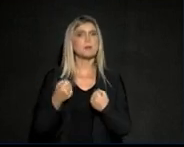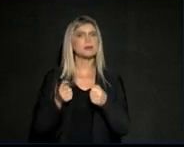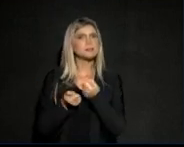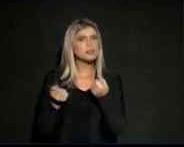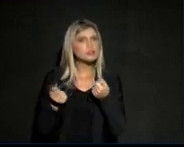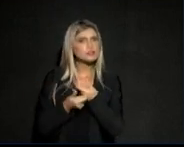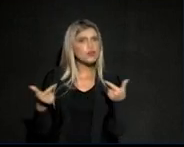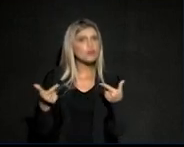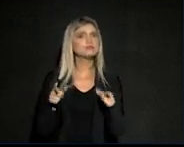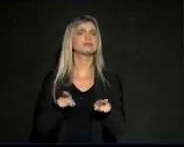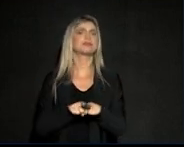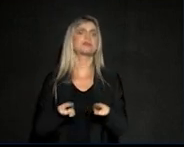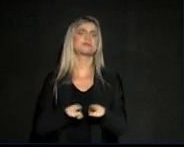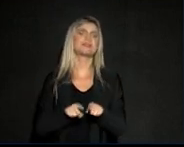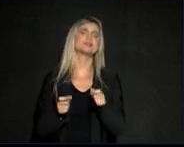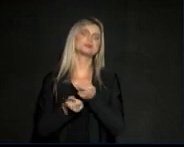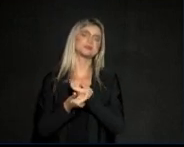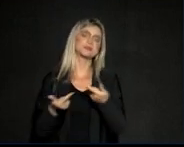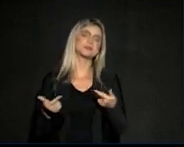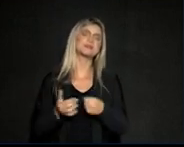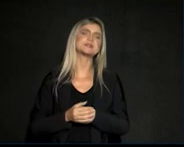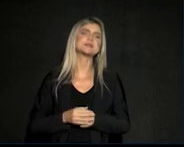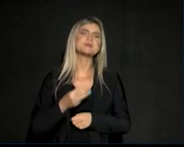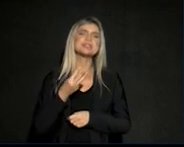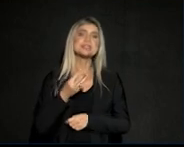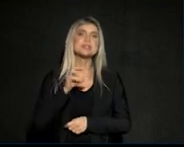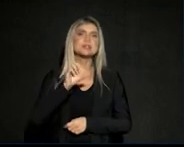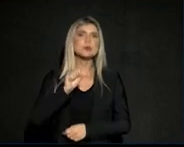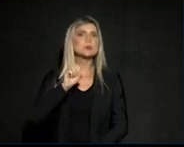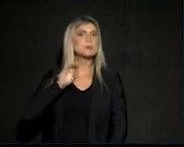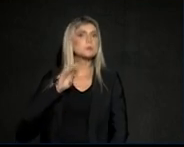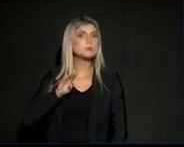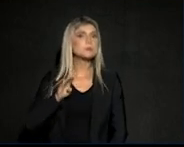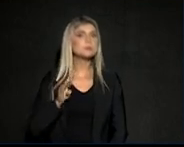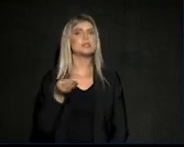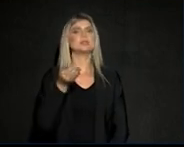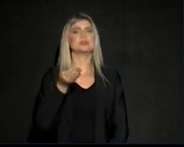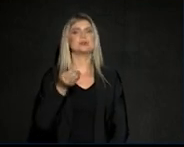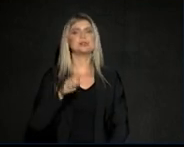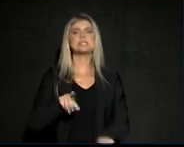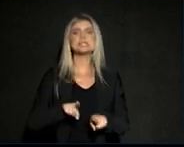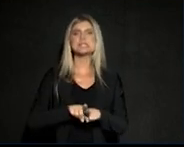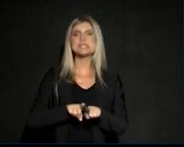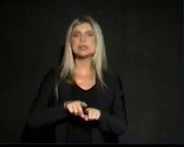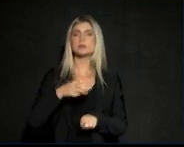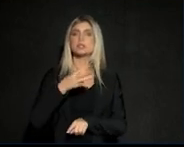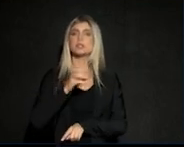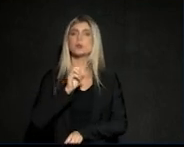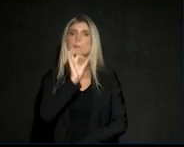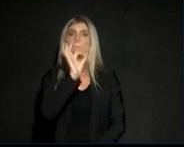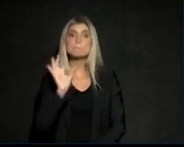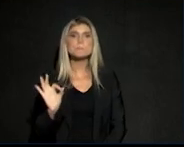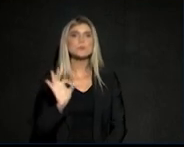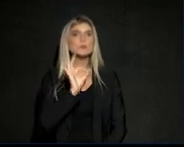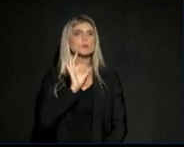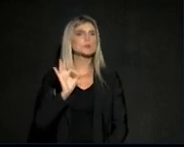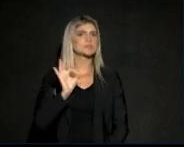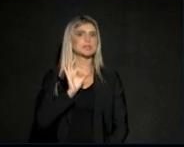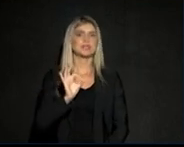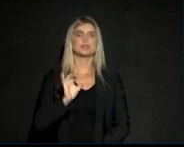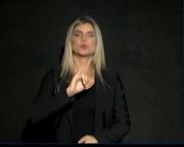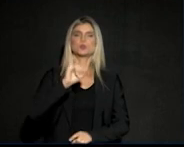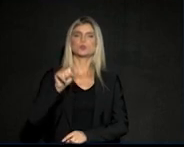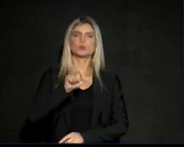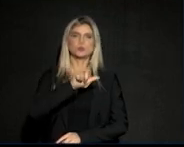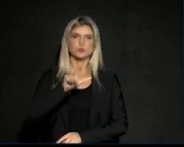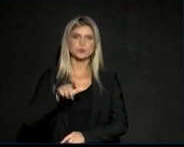pouco de sorte também né André mas aí foram 38 milhões 38 por cento acima de julho de dois mil e 21 então além